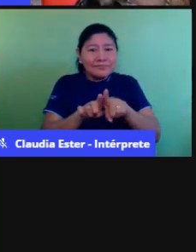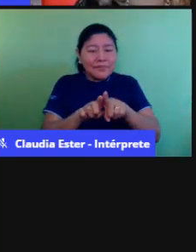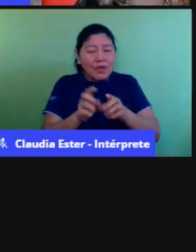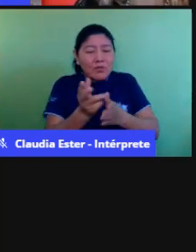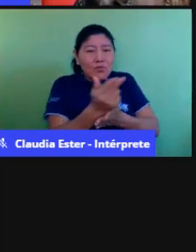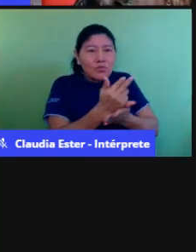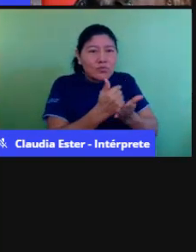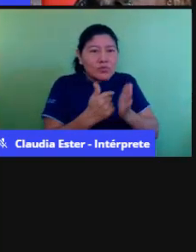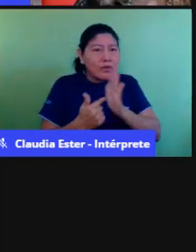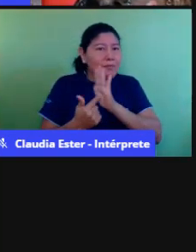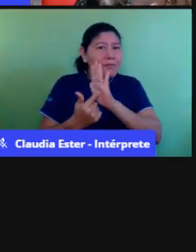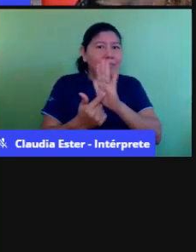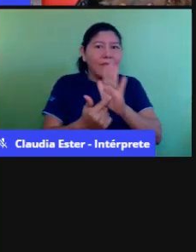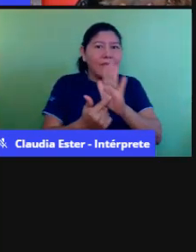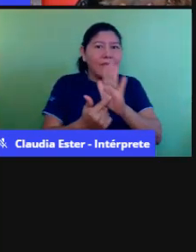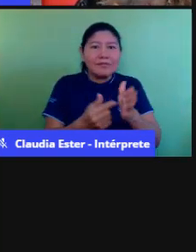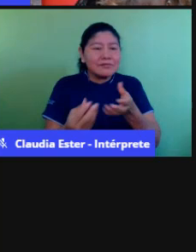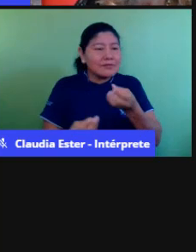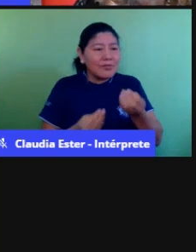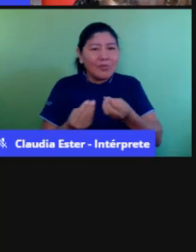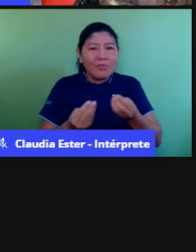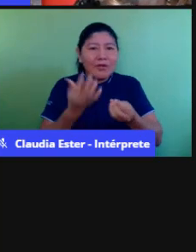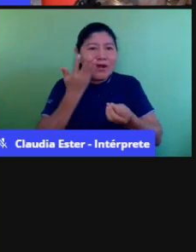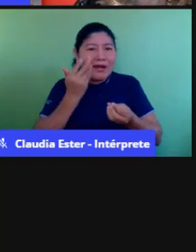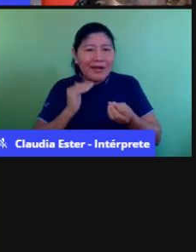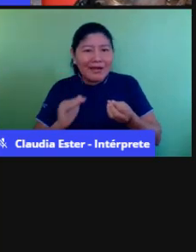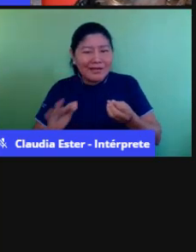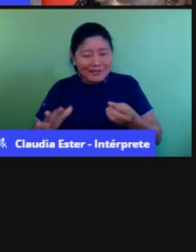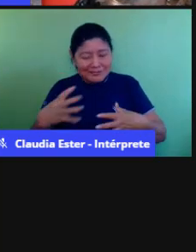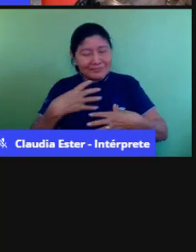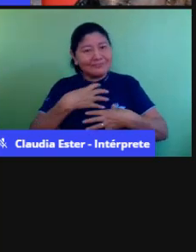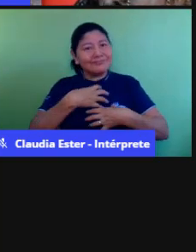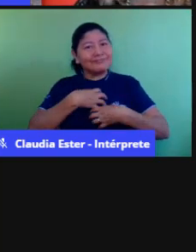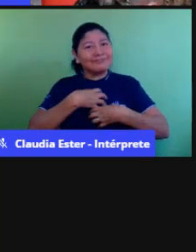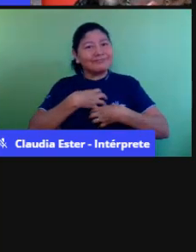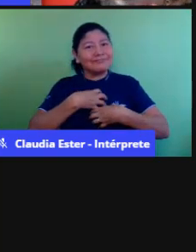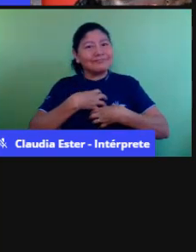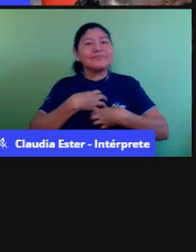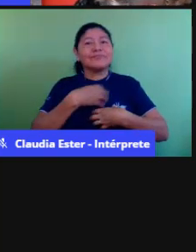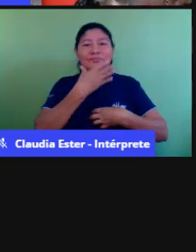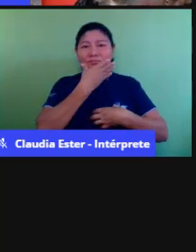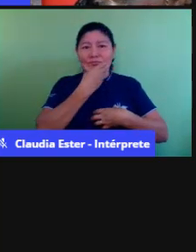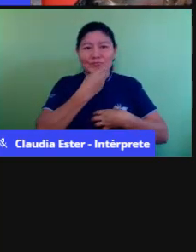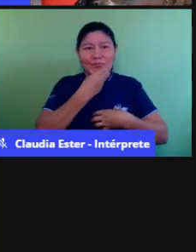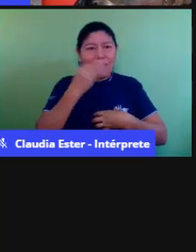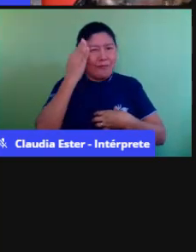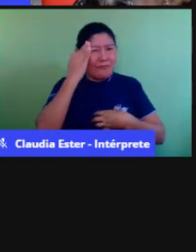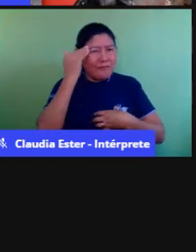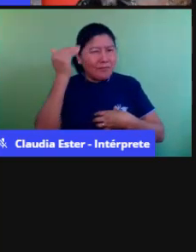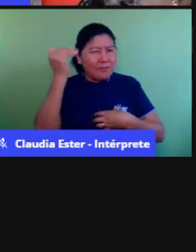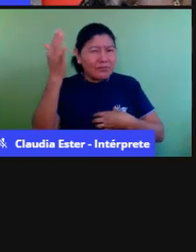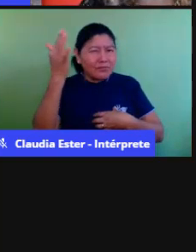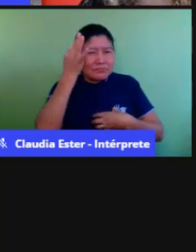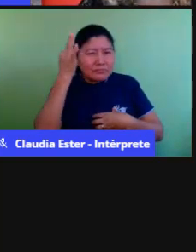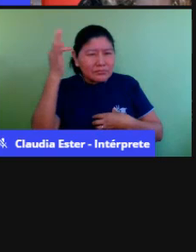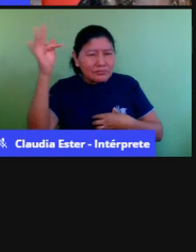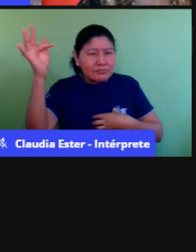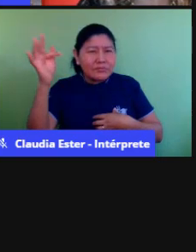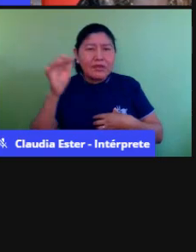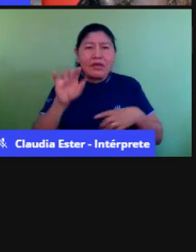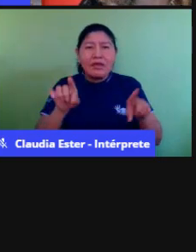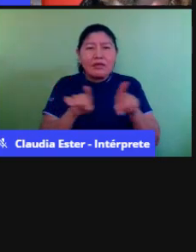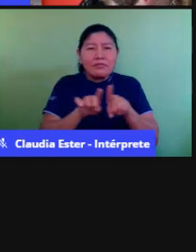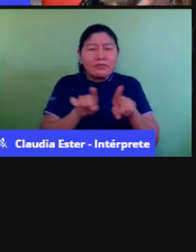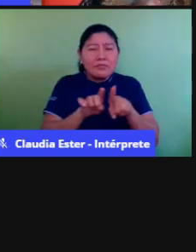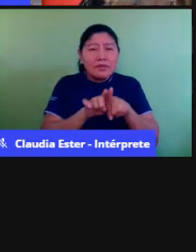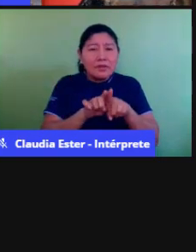raciocinar no papel. Tem um psicólogo suíço que se destacou pelos seus estudos do desenvolvimento infantil. Ele tem uma frase muito